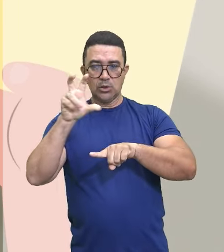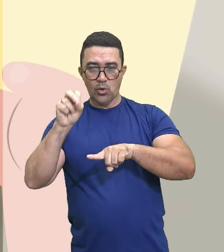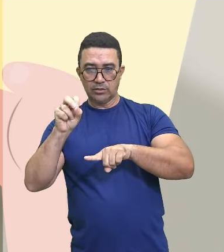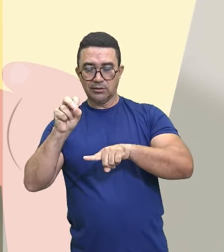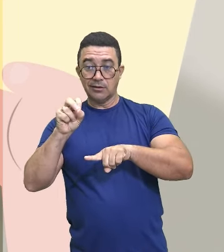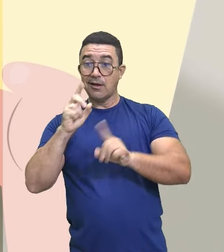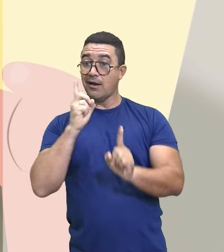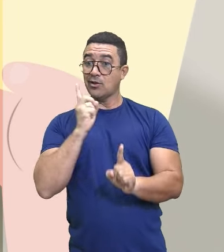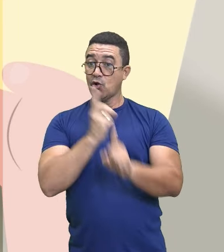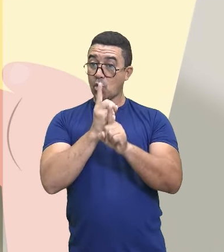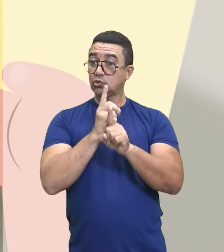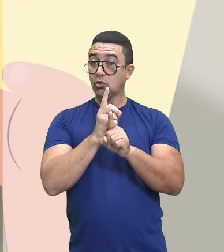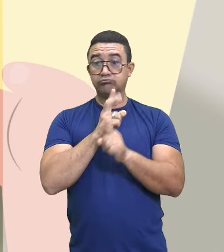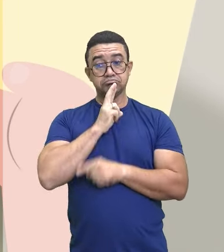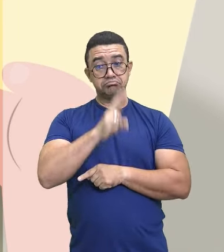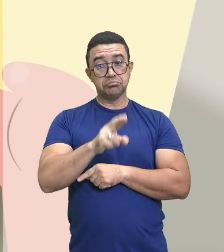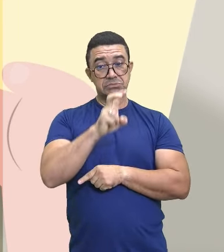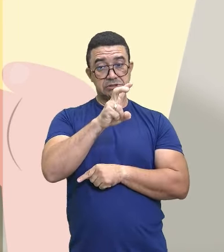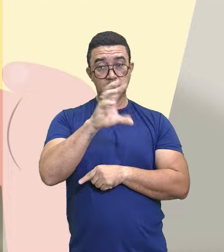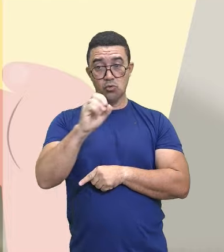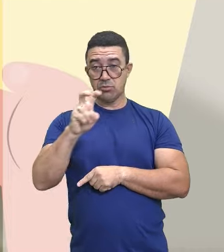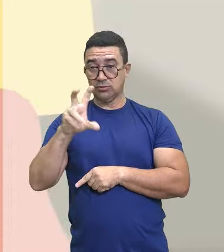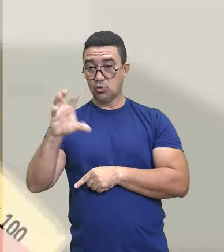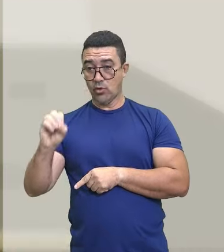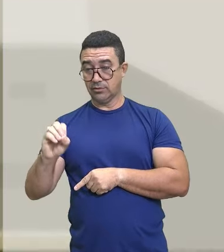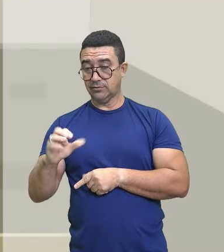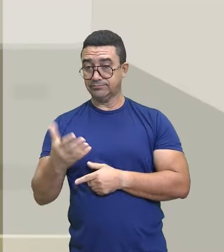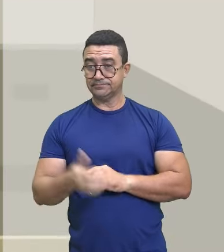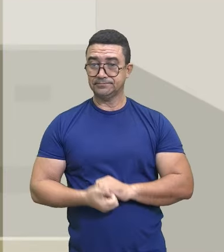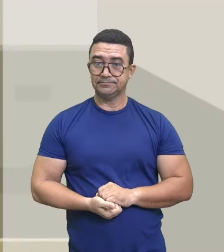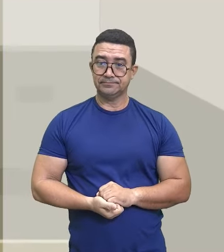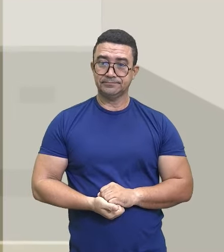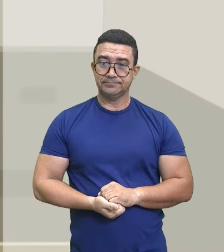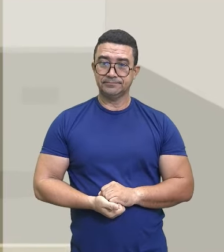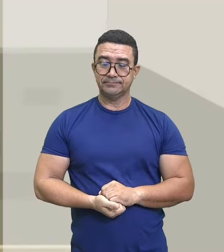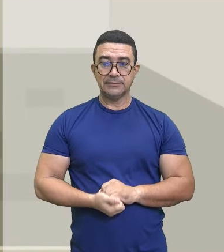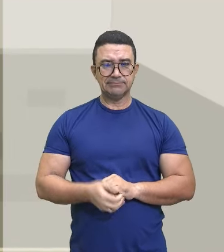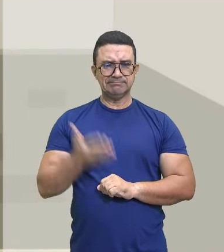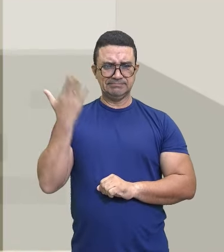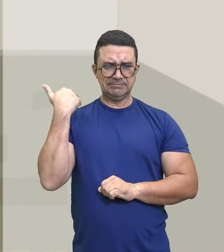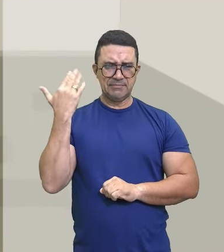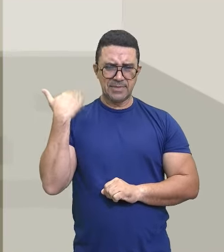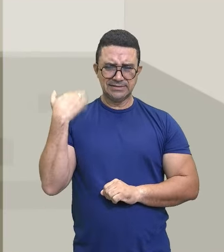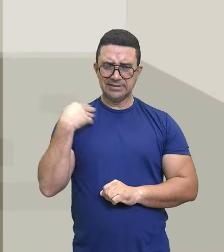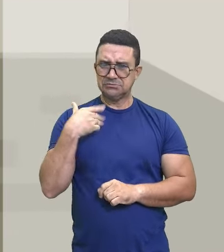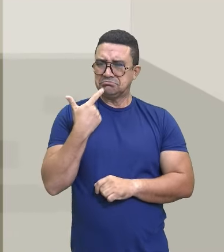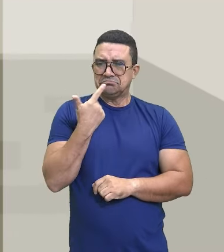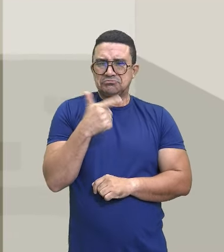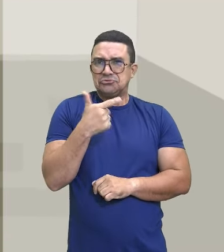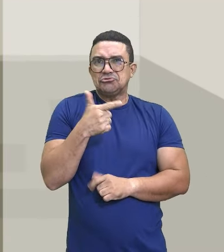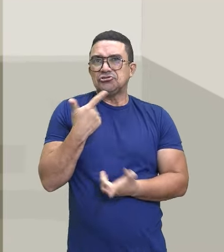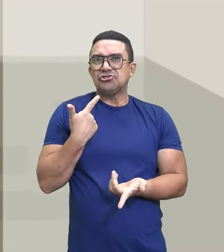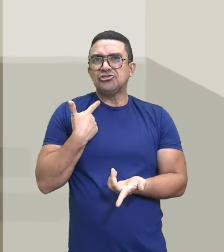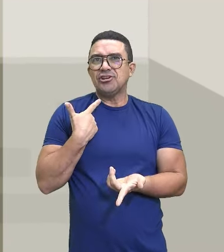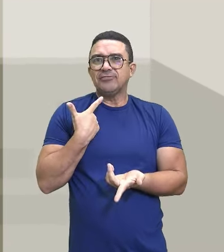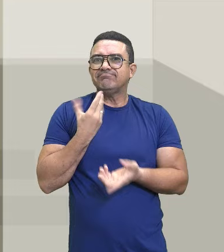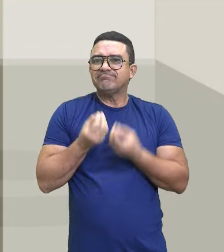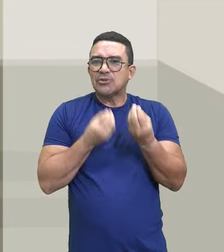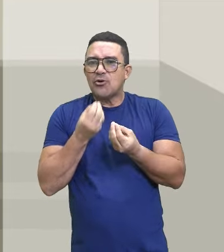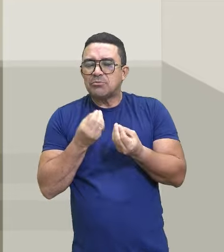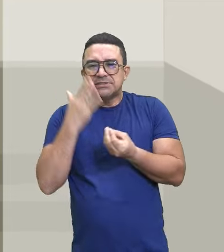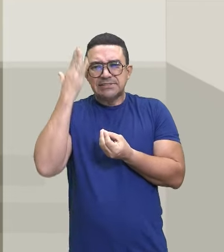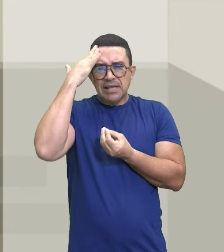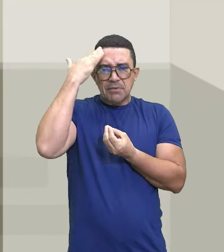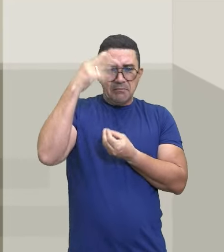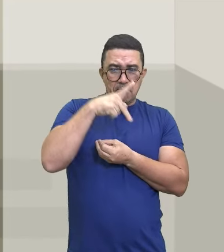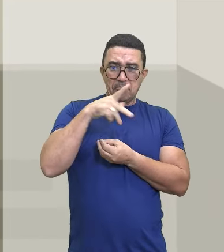para encontrar o resultado 5.050. Na época, não havia o conhecimento de PA como